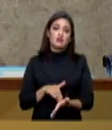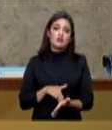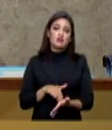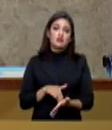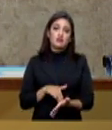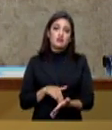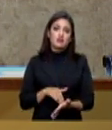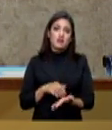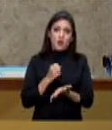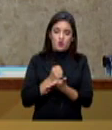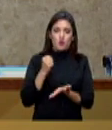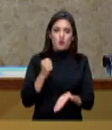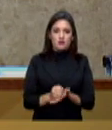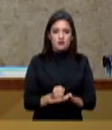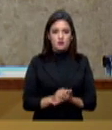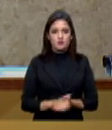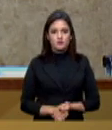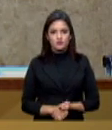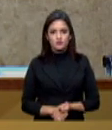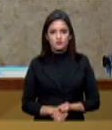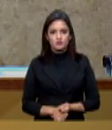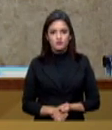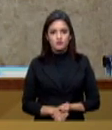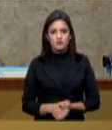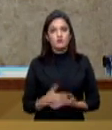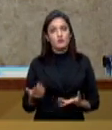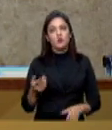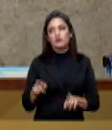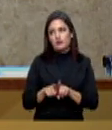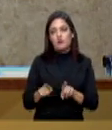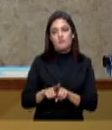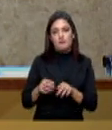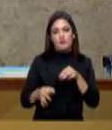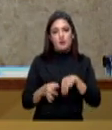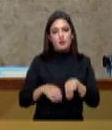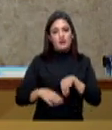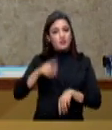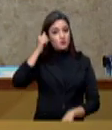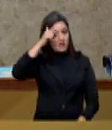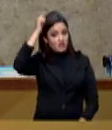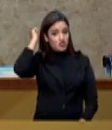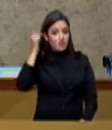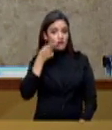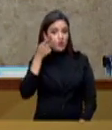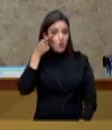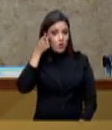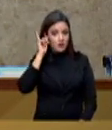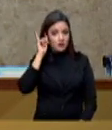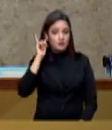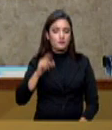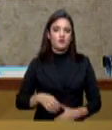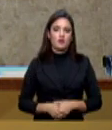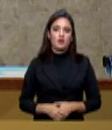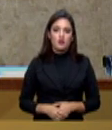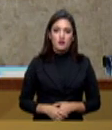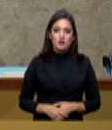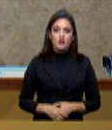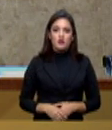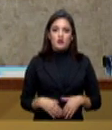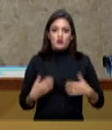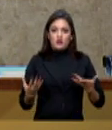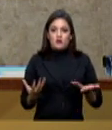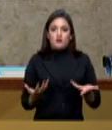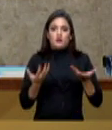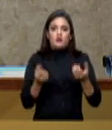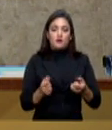o termo contratual aliás ontem foi mencionado pelo Ministro Alexandre Moraes então eu digo atenção